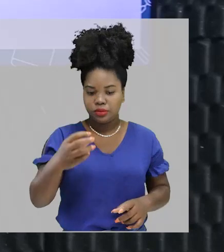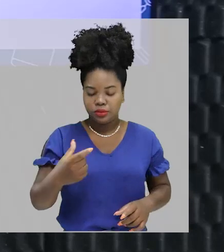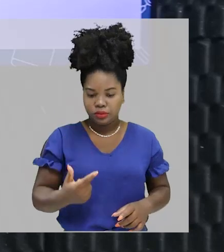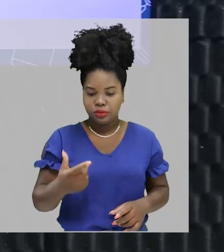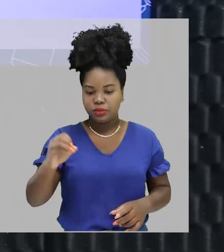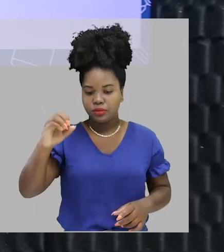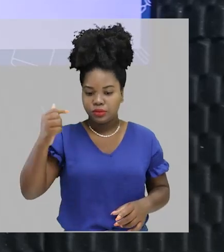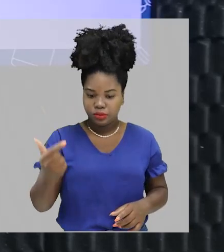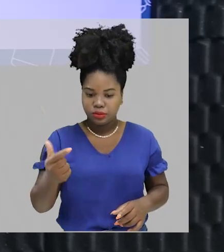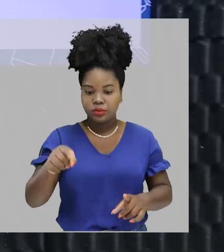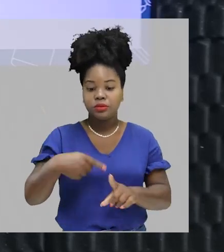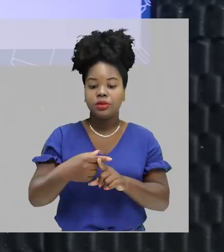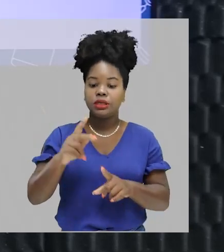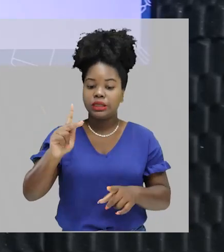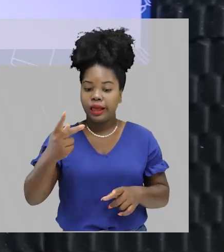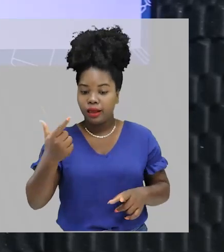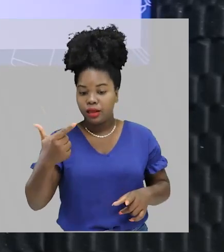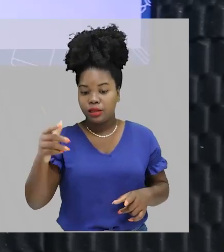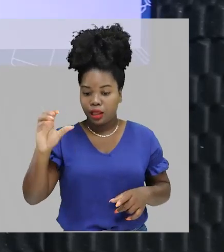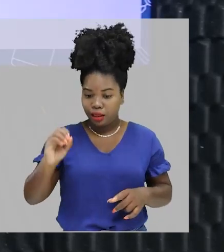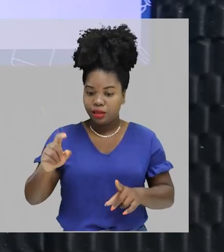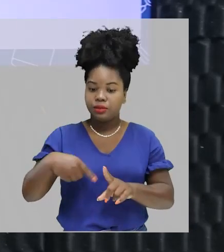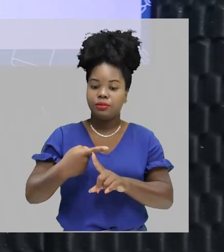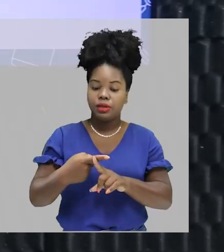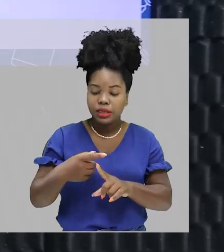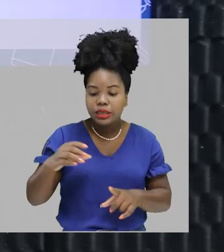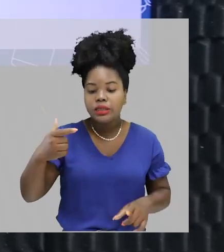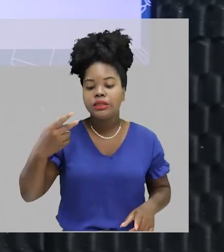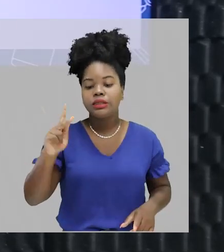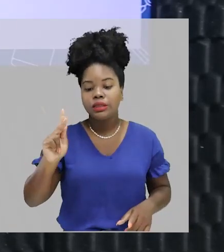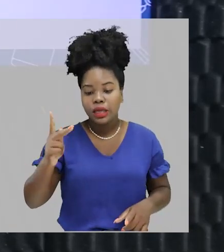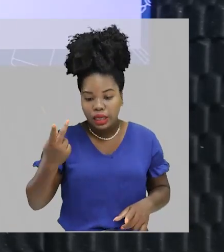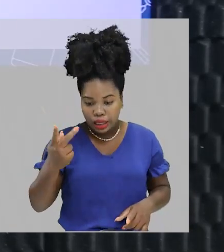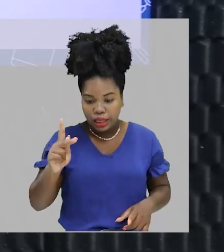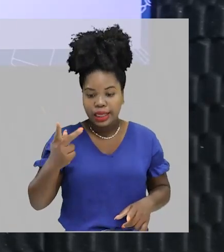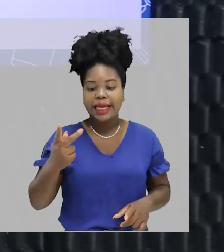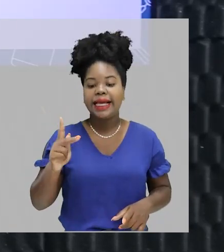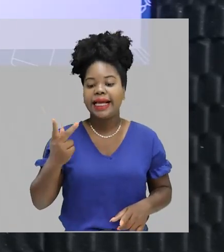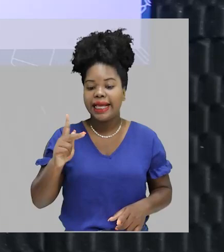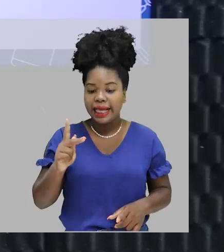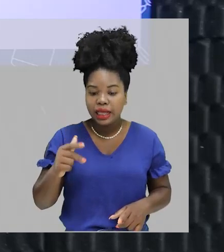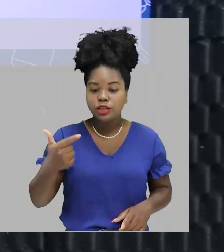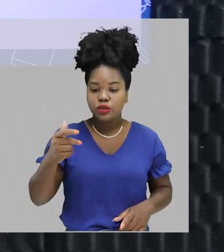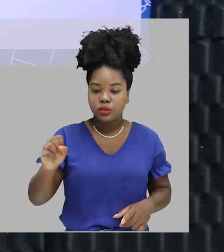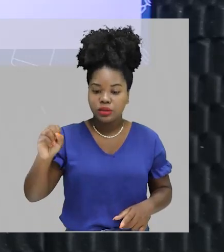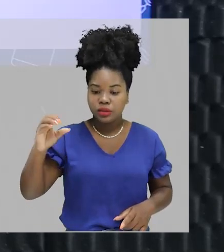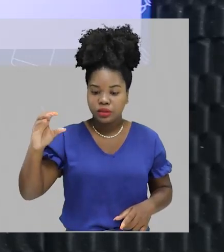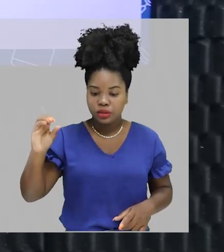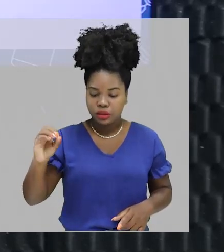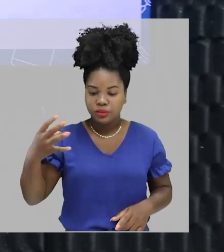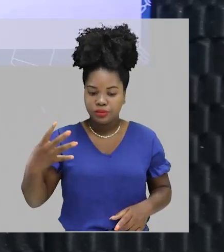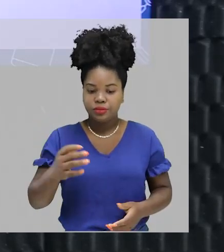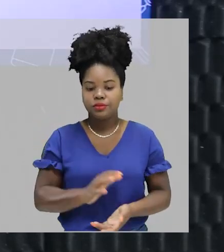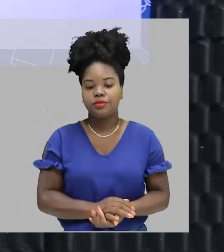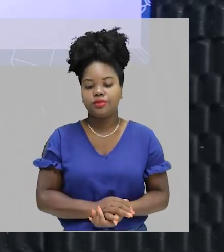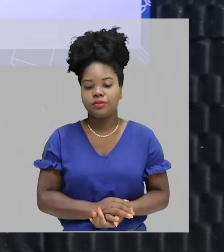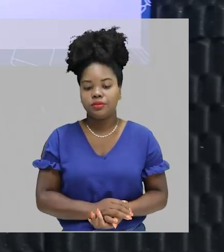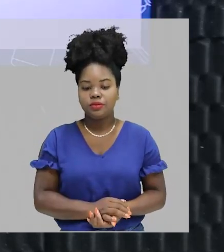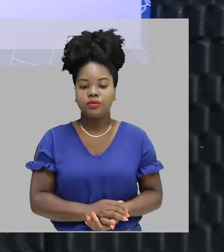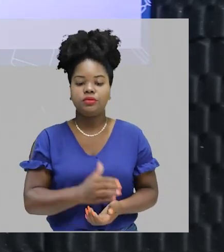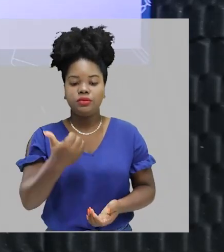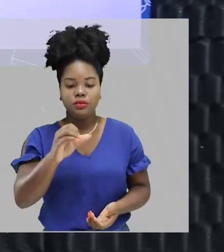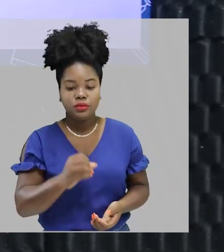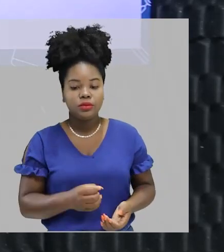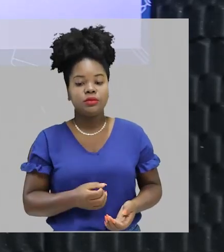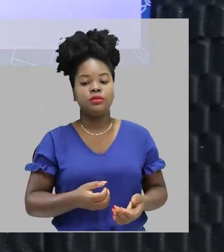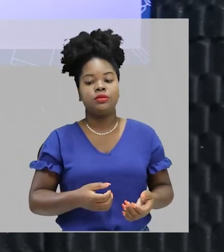que o enxofre tem massa molar 32 gramas por mol. Então, se eu multiplicar isso tudo por 10